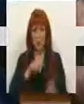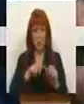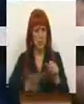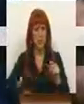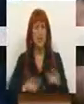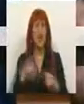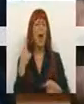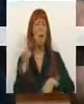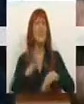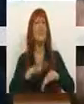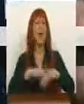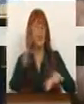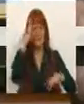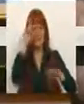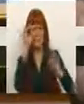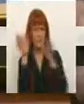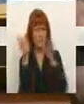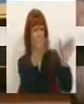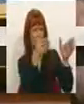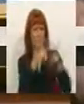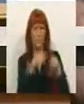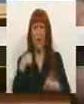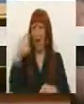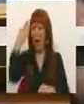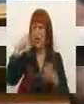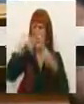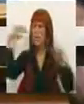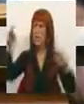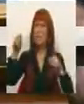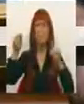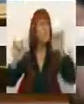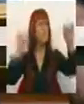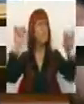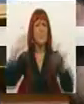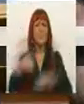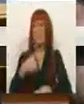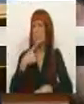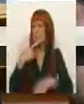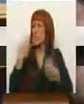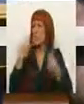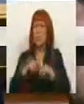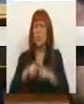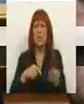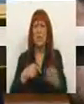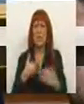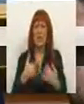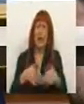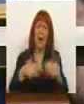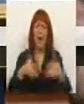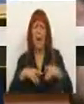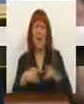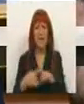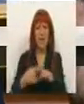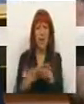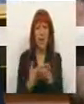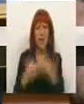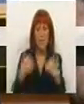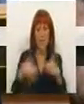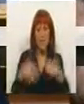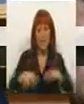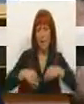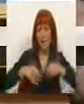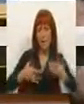uma certa esquerda radical que considera as autarquias locais demasiado permeáveis aos interesses económicos